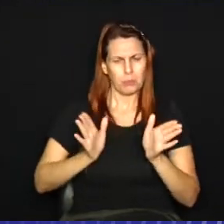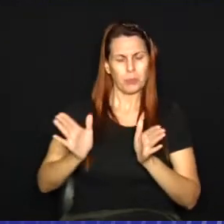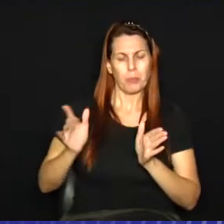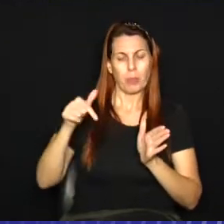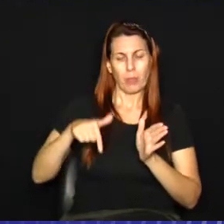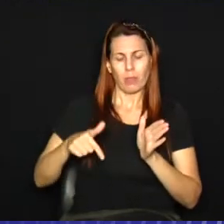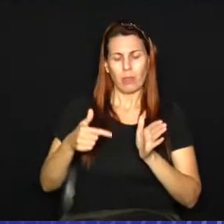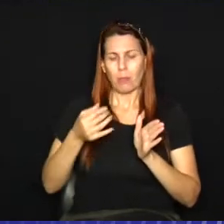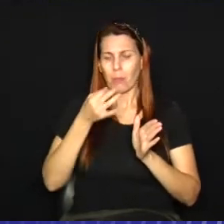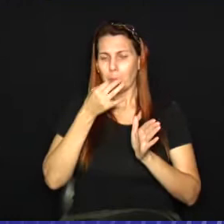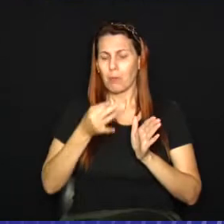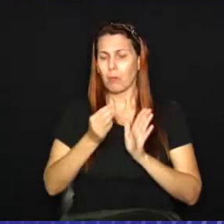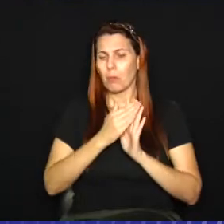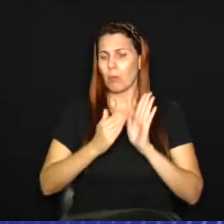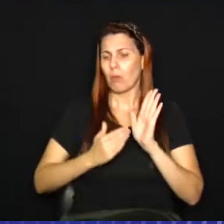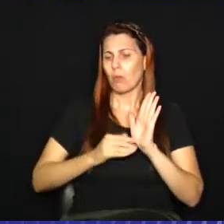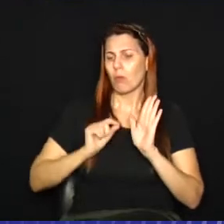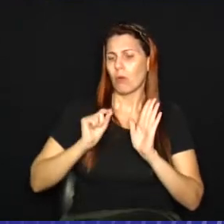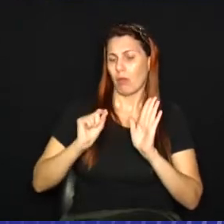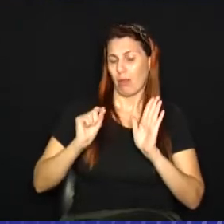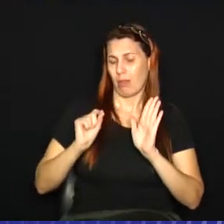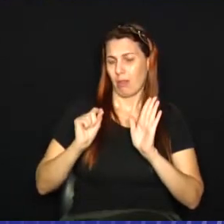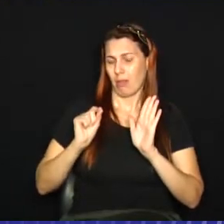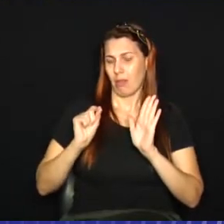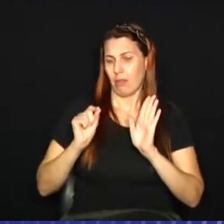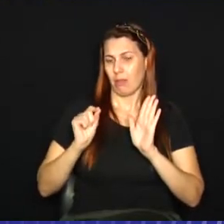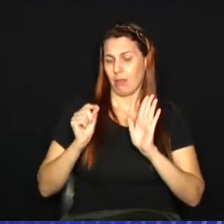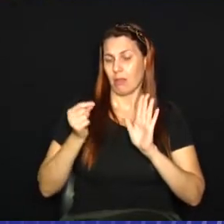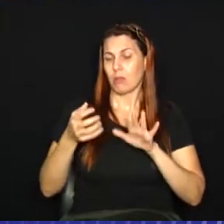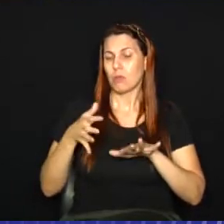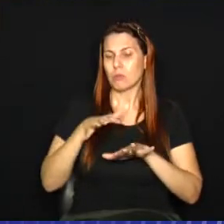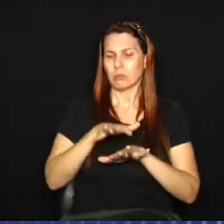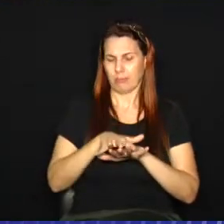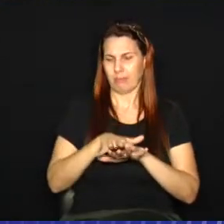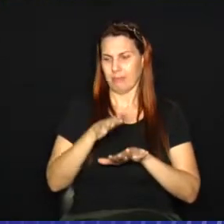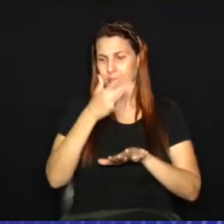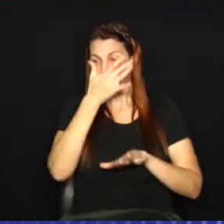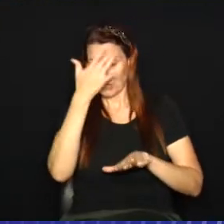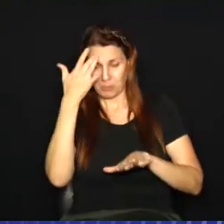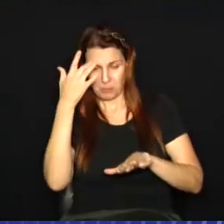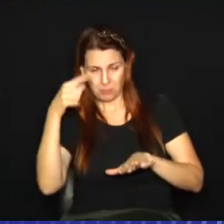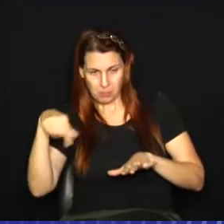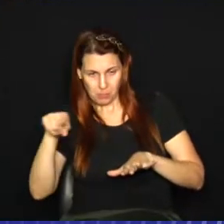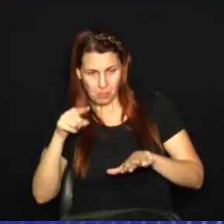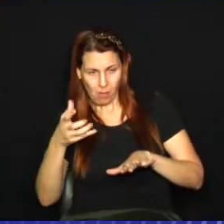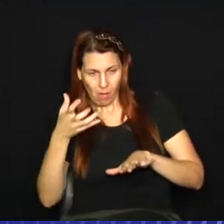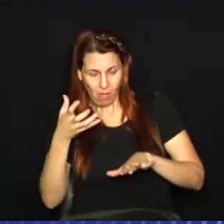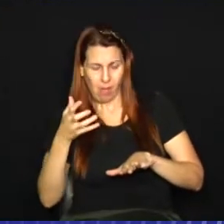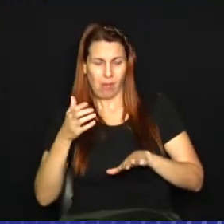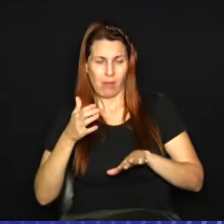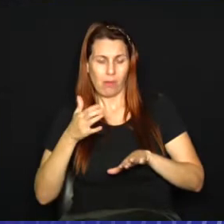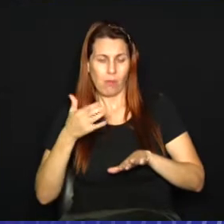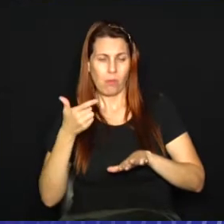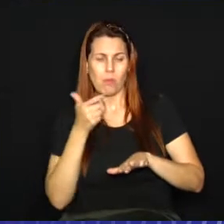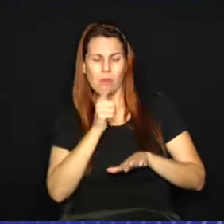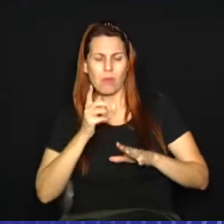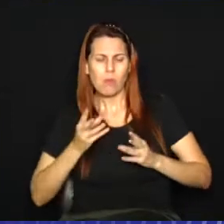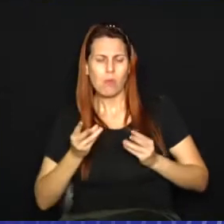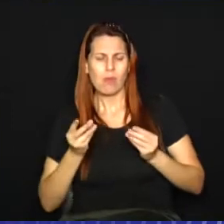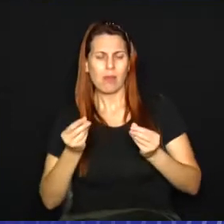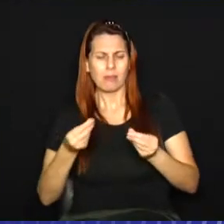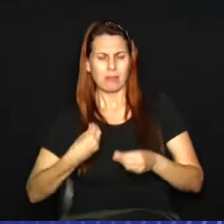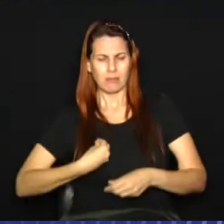sejam inclusivos, que venham de acordo com o anseio da população, que tragam qualidade de vida para a população, enfim,